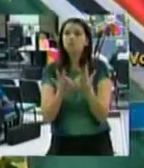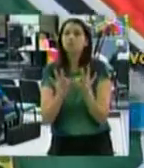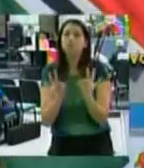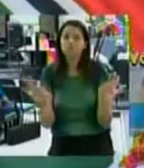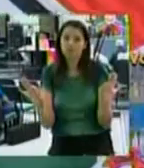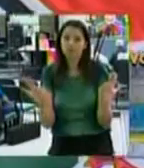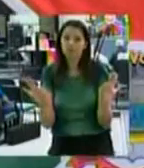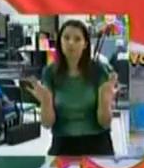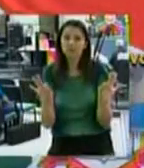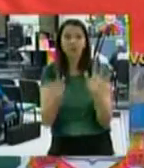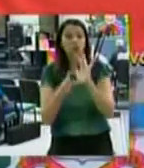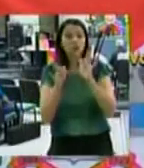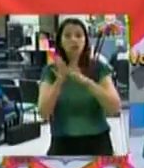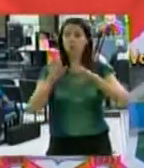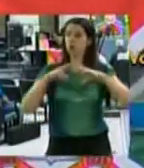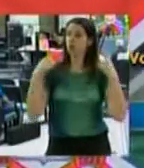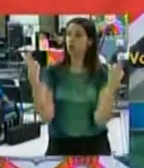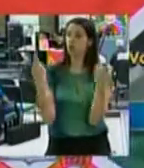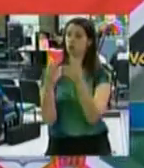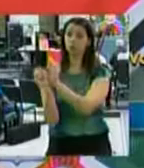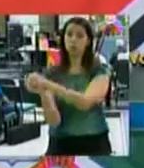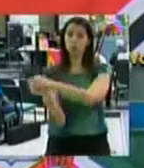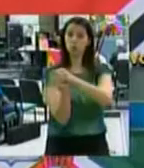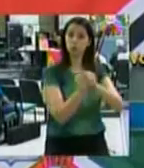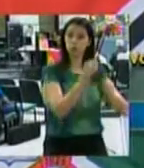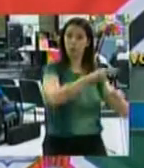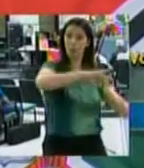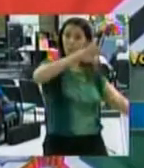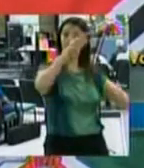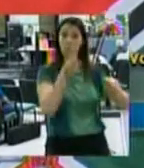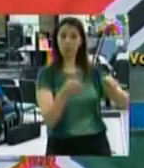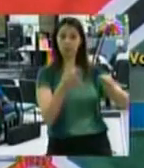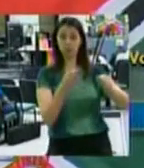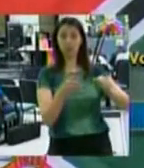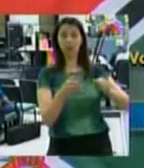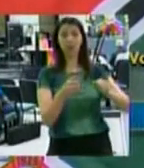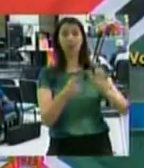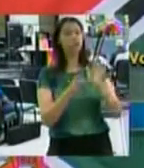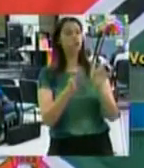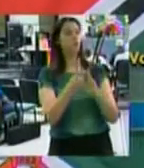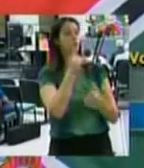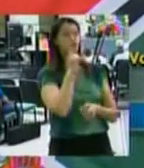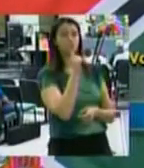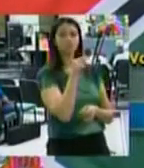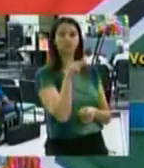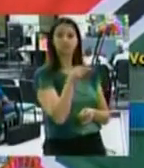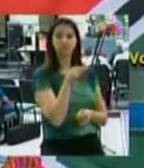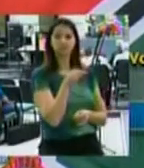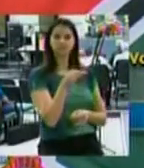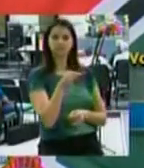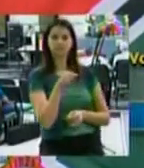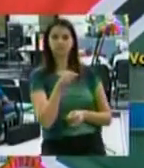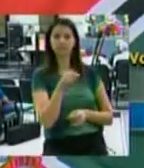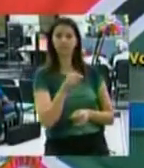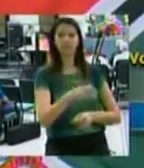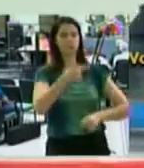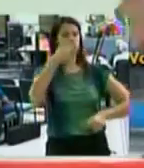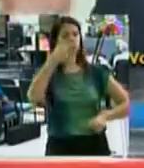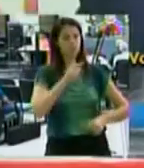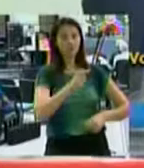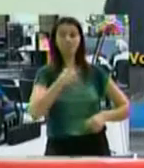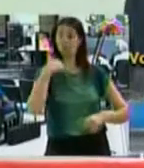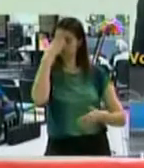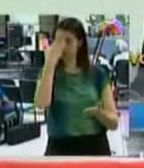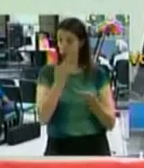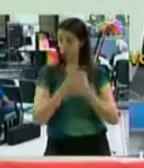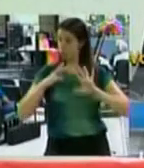E Jesus, reunido com os seus discípulos no Monte das Oliveiras, ele profere a seguinte parábola. E mais uma vez, eu acredito que todos